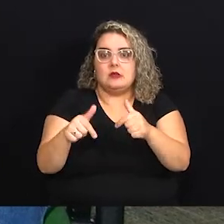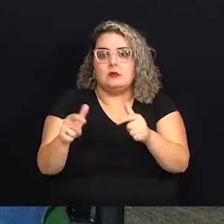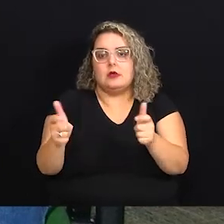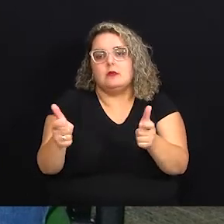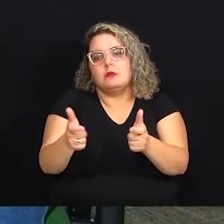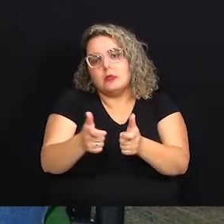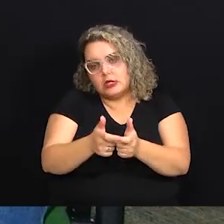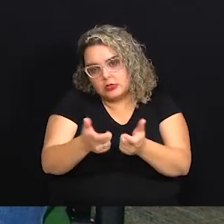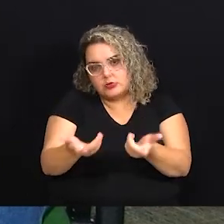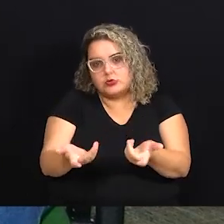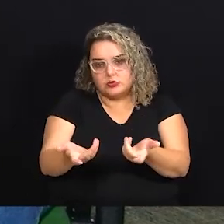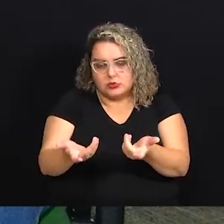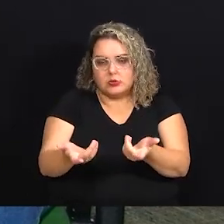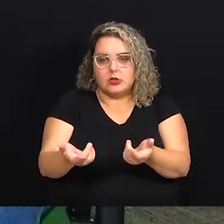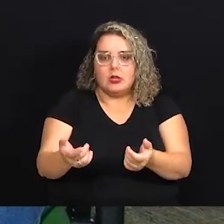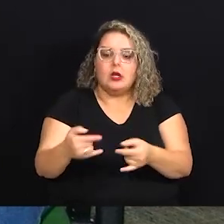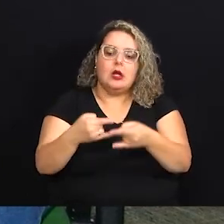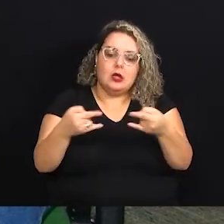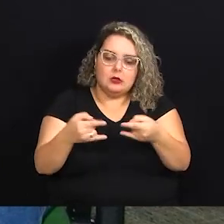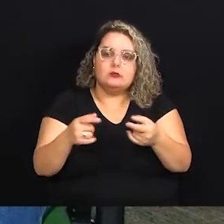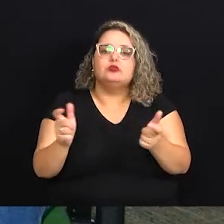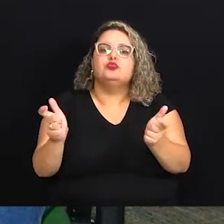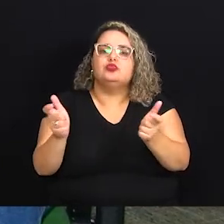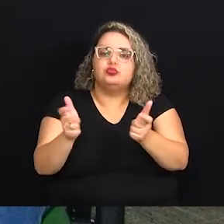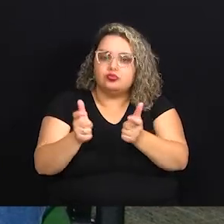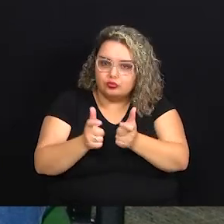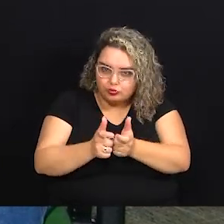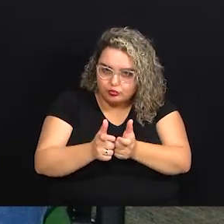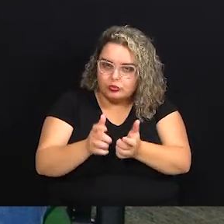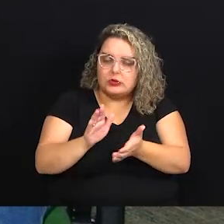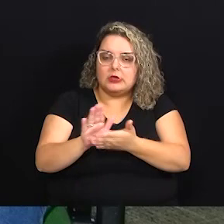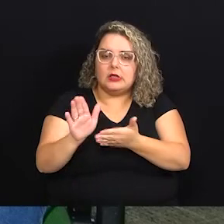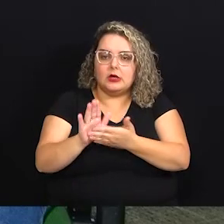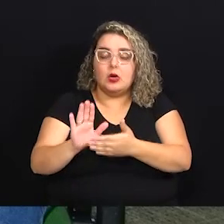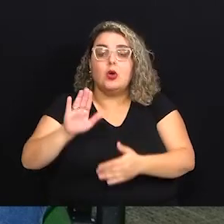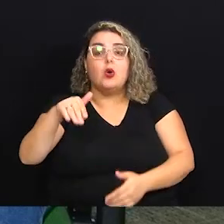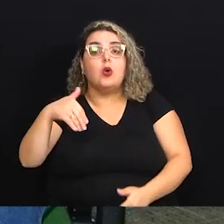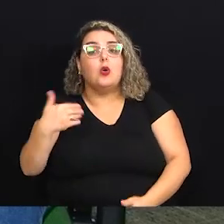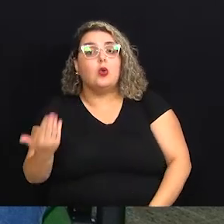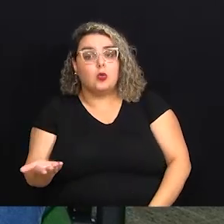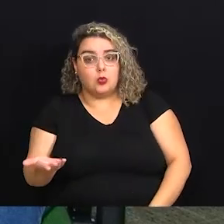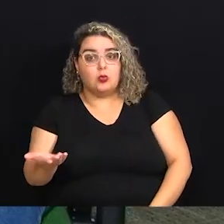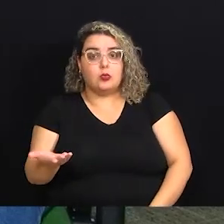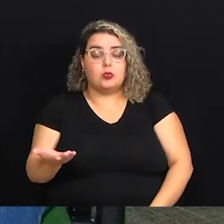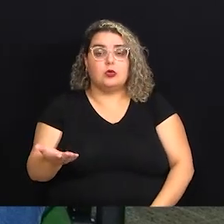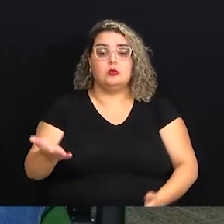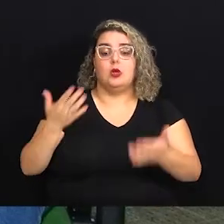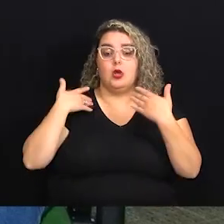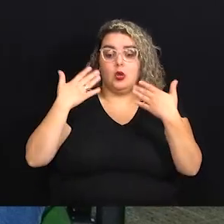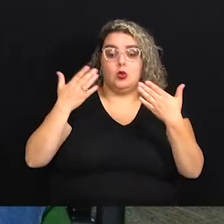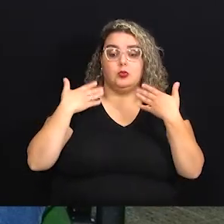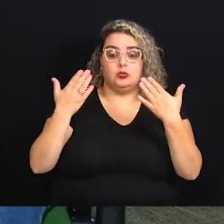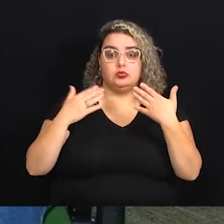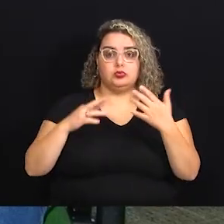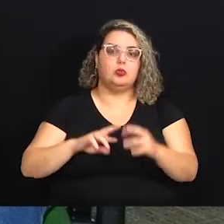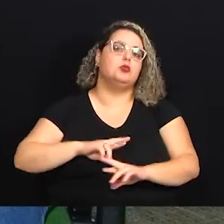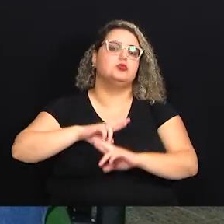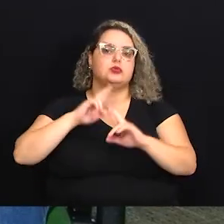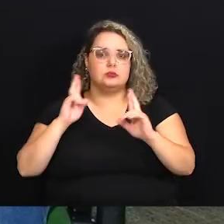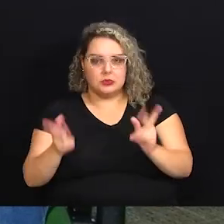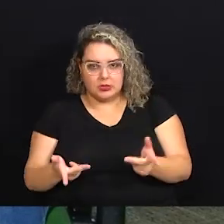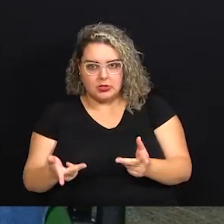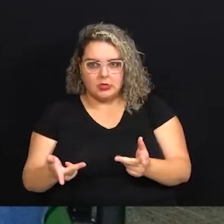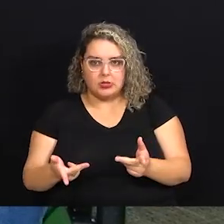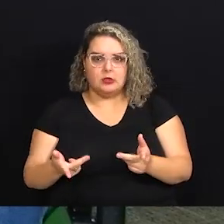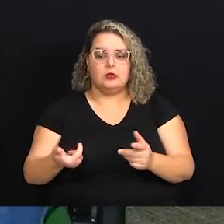geladeira trabalha menos. Então reduz um pouquinho aquela energia que ela está gastando. Quando é o verão, acontece justamente